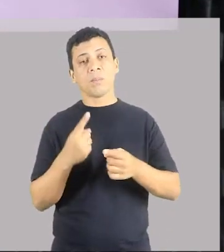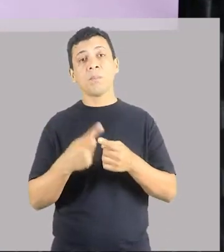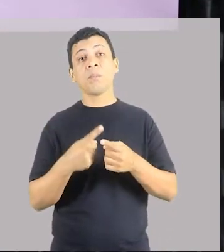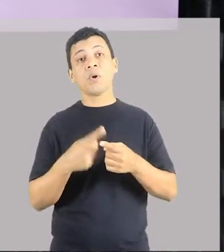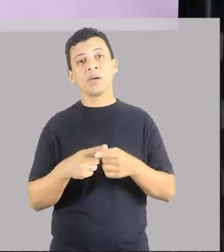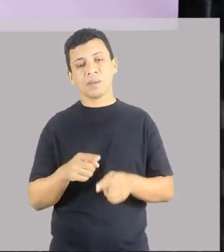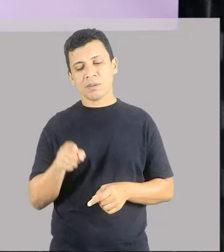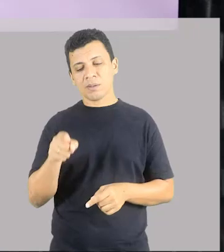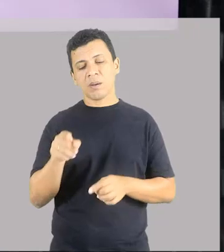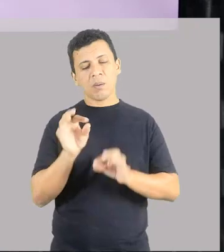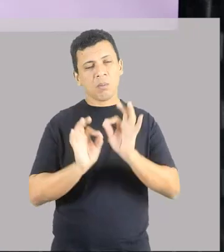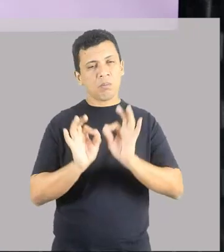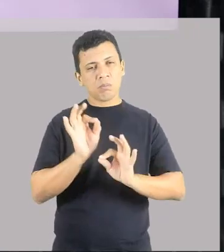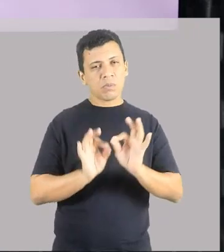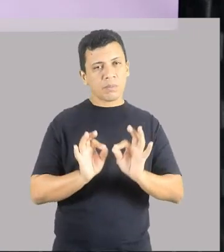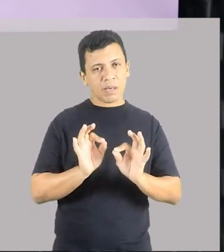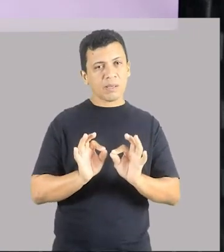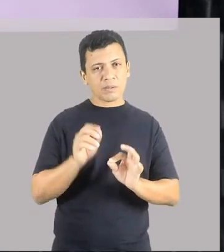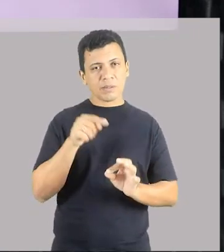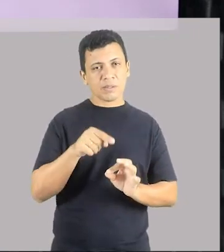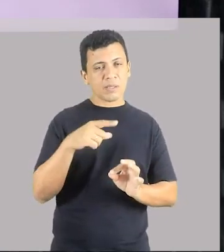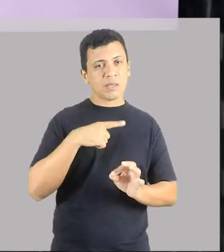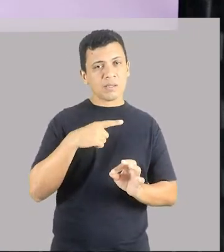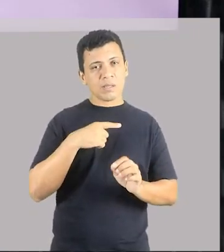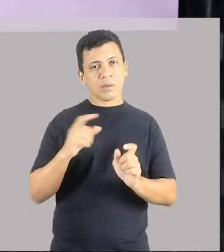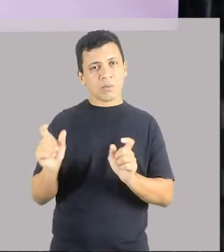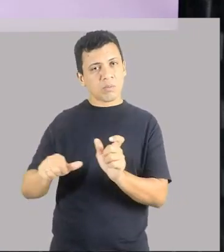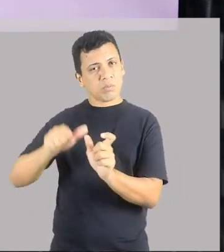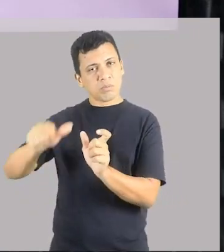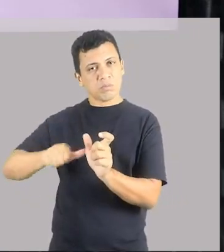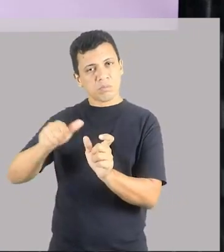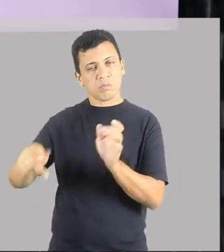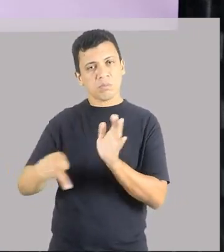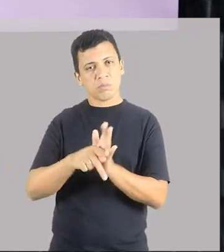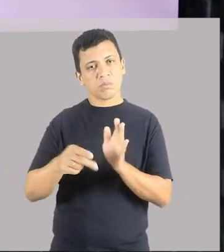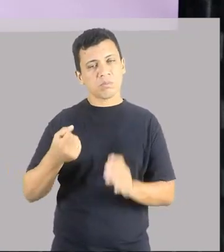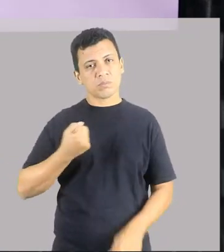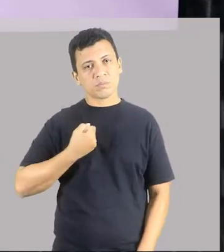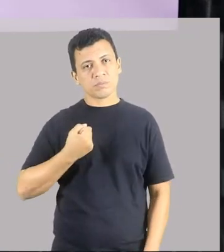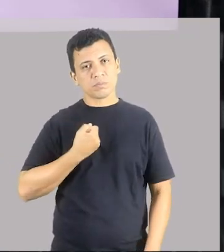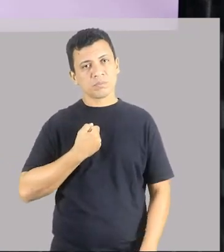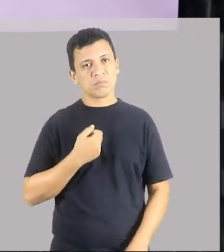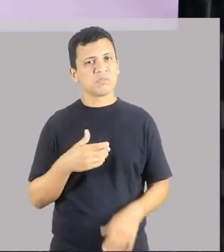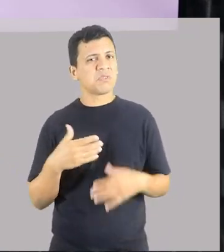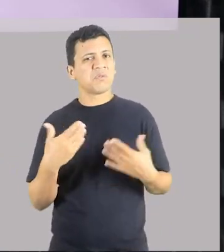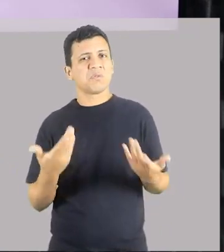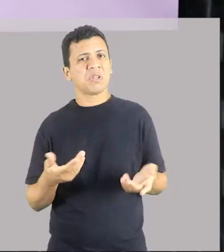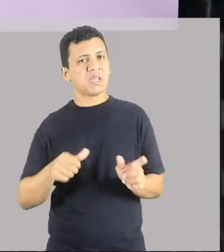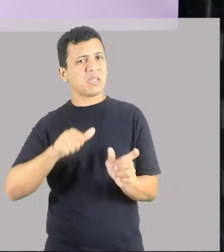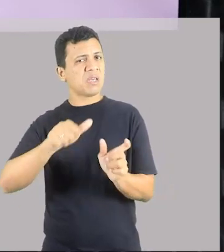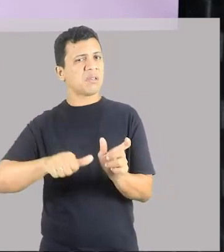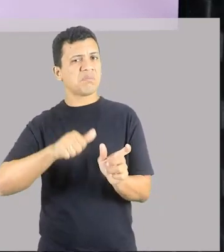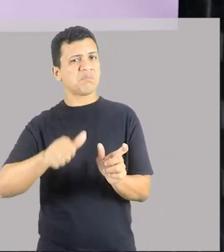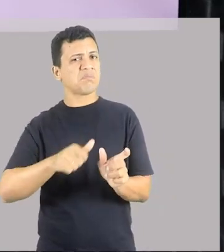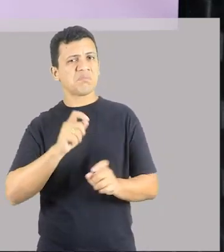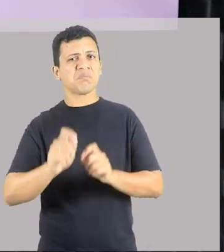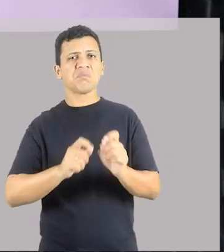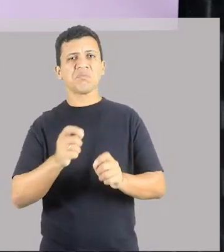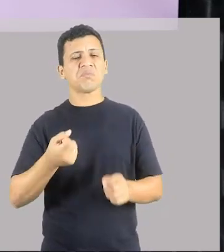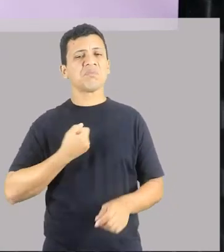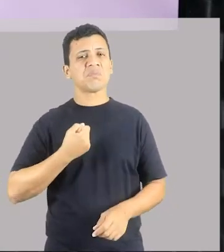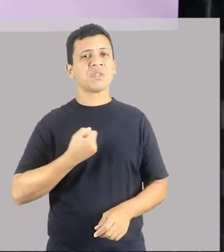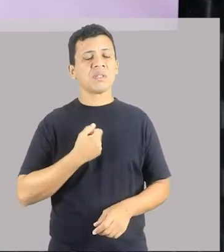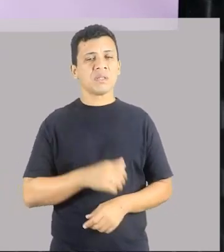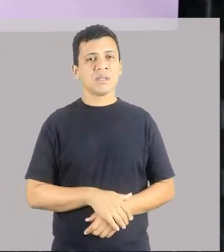o Radical para receber uma desinência de número Josefina eu não sei o que é desinência nós vamos já falar a desinência